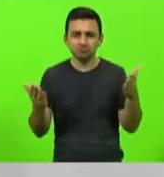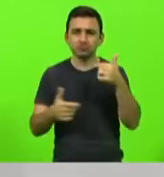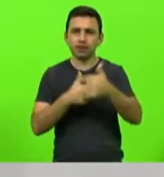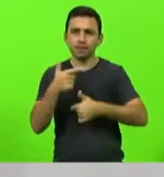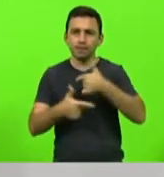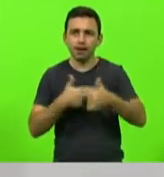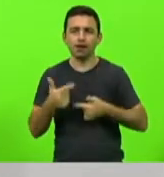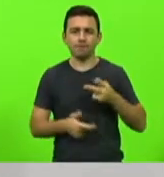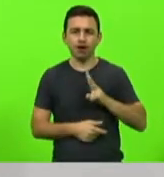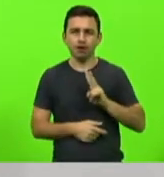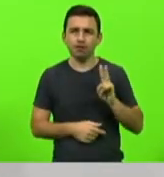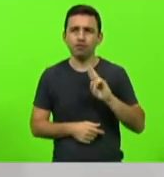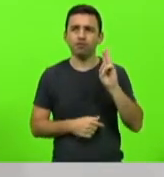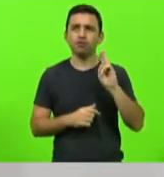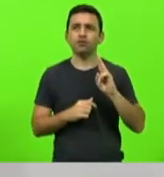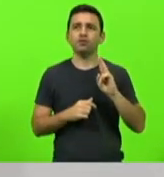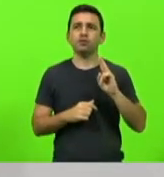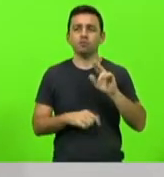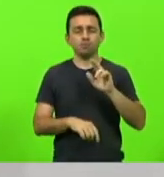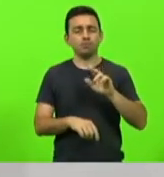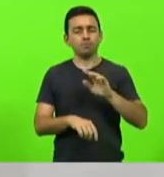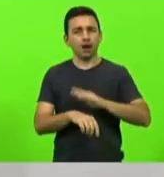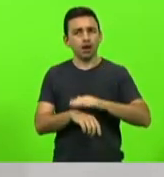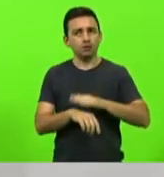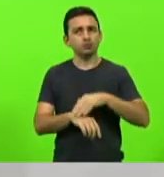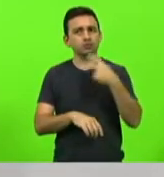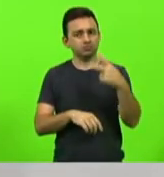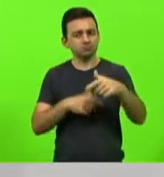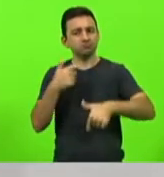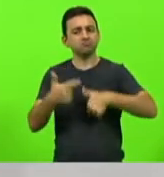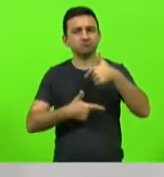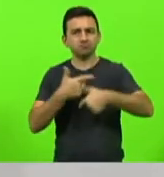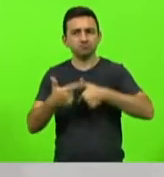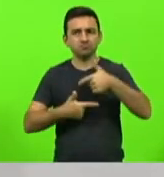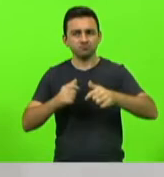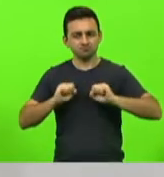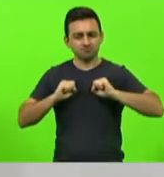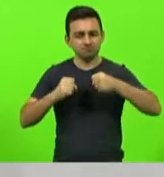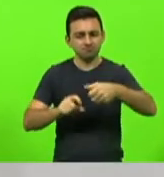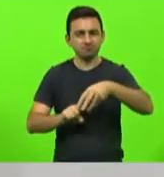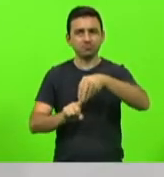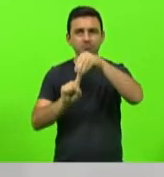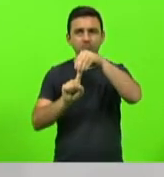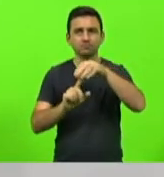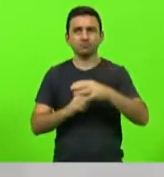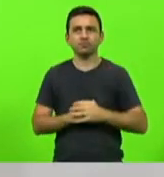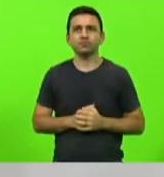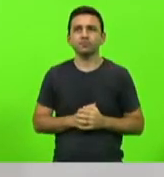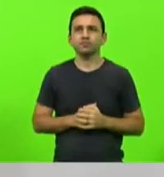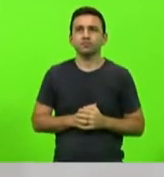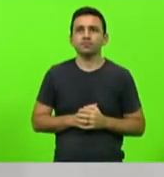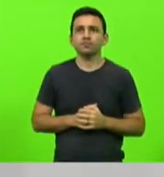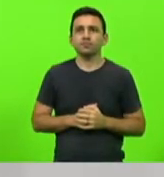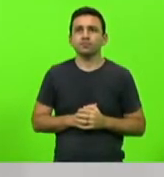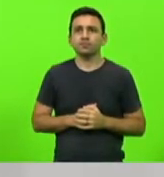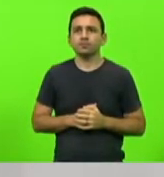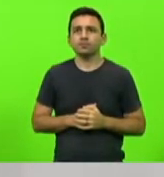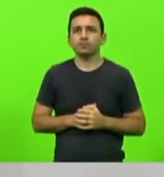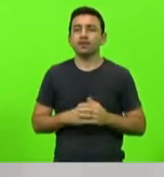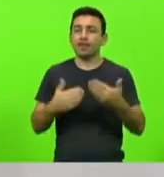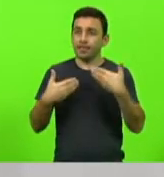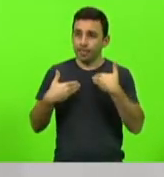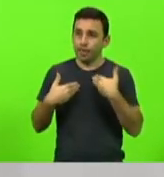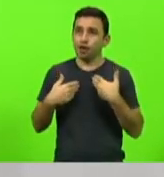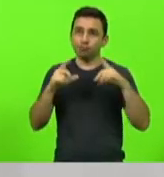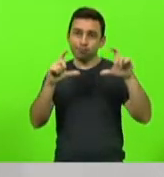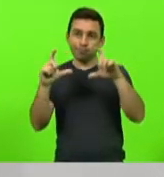valor dos serviços que fazem com destaque. Então, eu fiz uns posts para